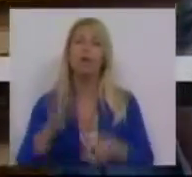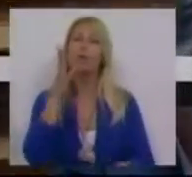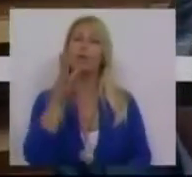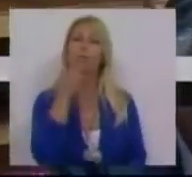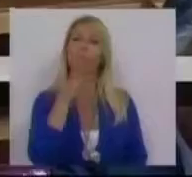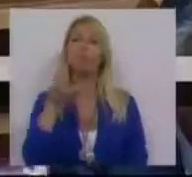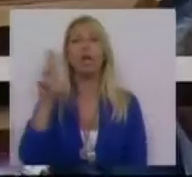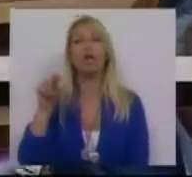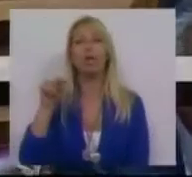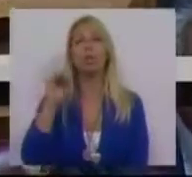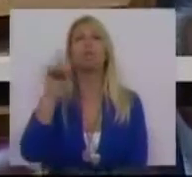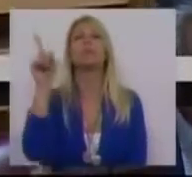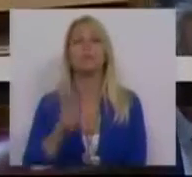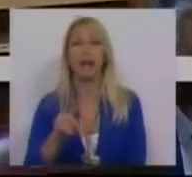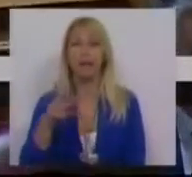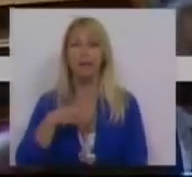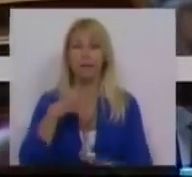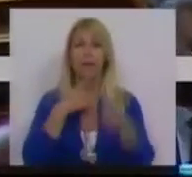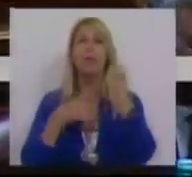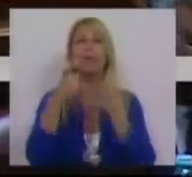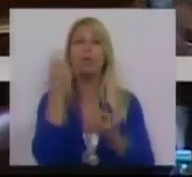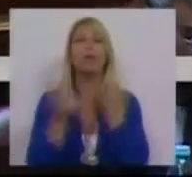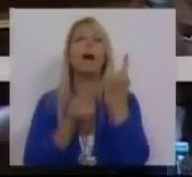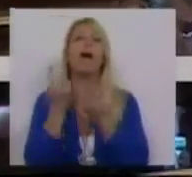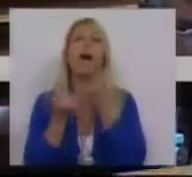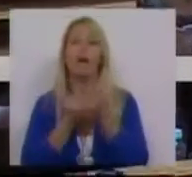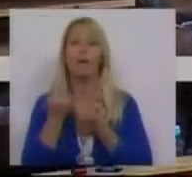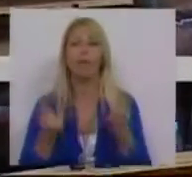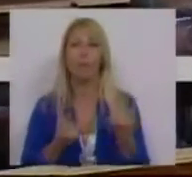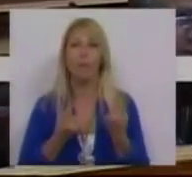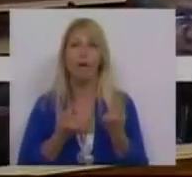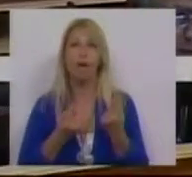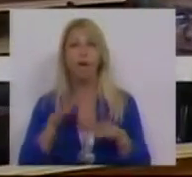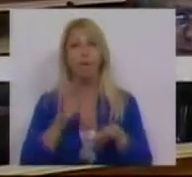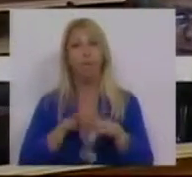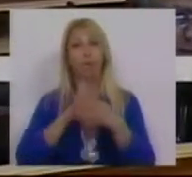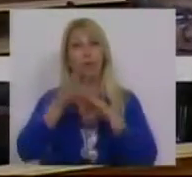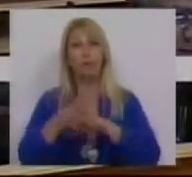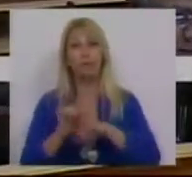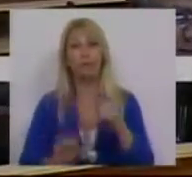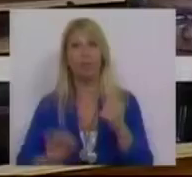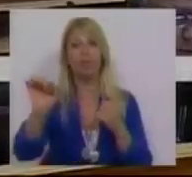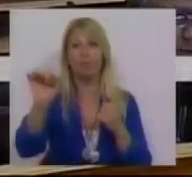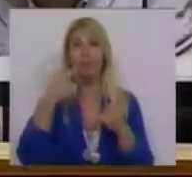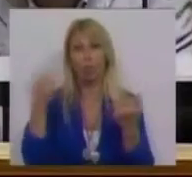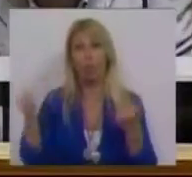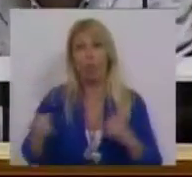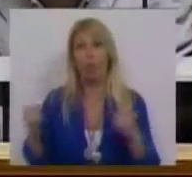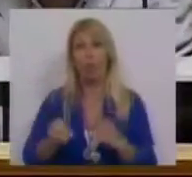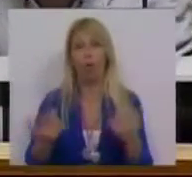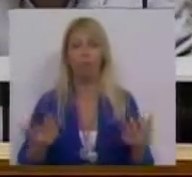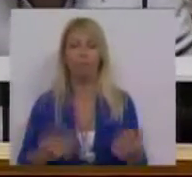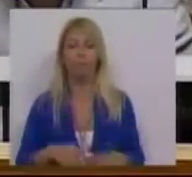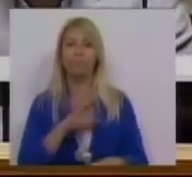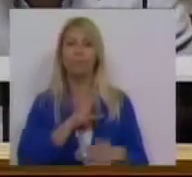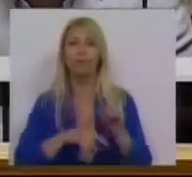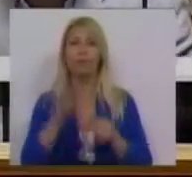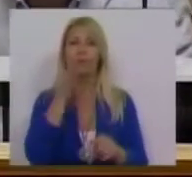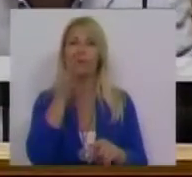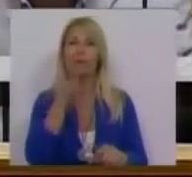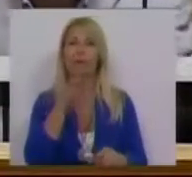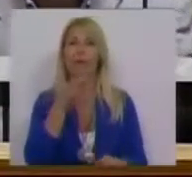queria colocar-lhe algumas perguntas relativamente à sua intervenção, com a qual concordo. Aliás, o Sr. Deputado falou